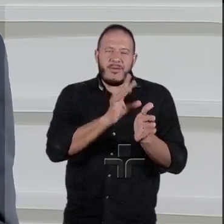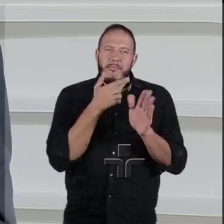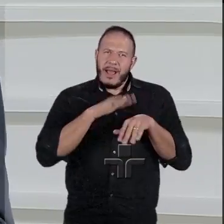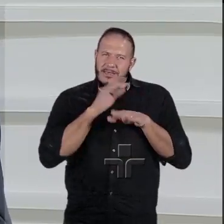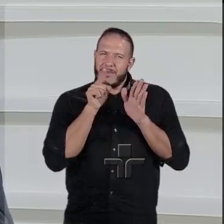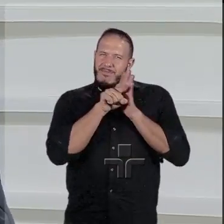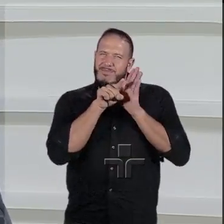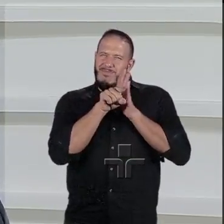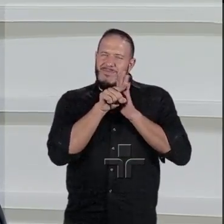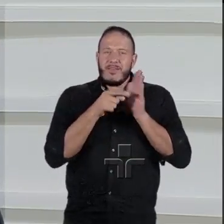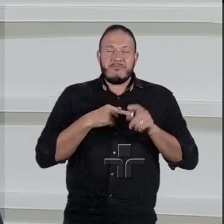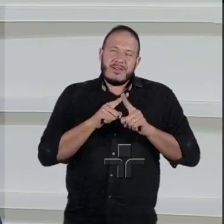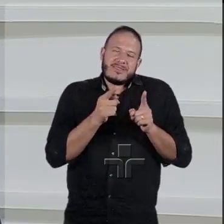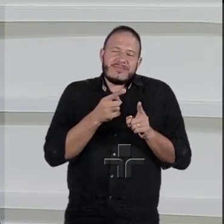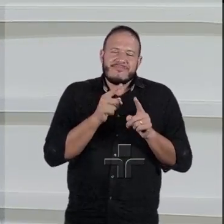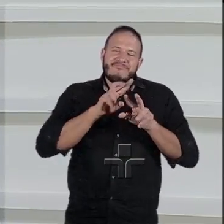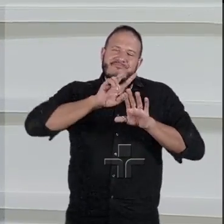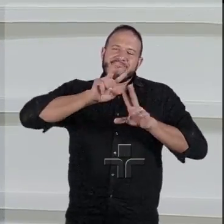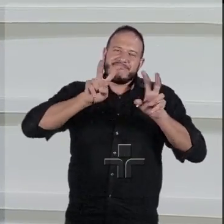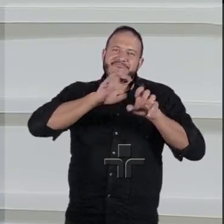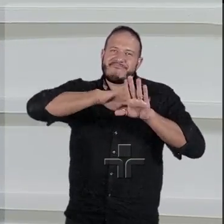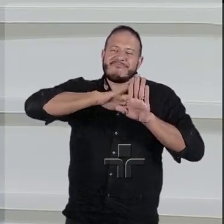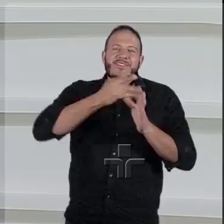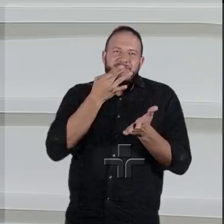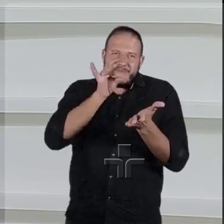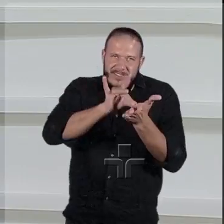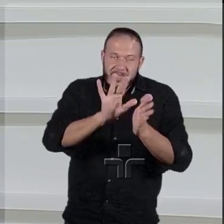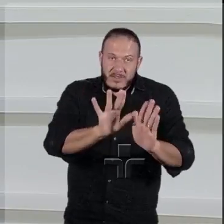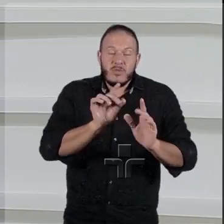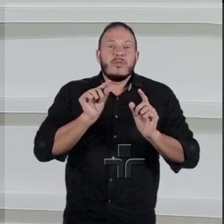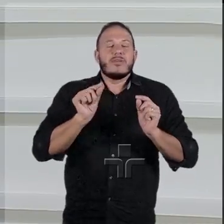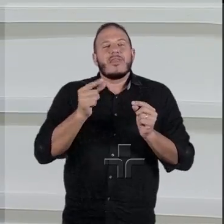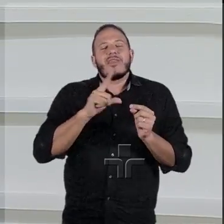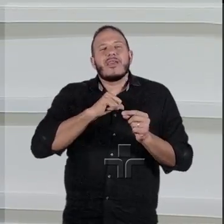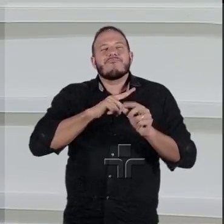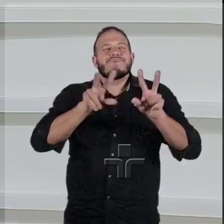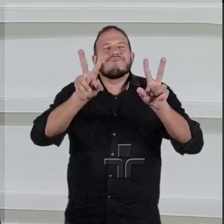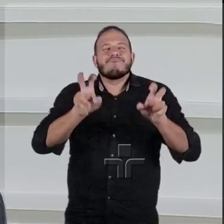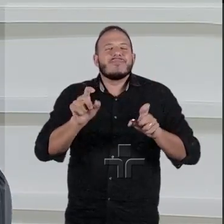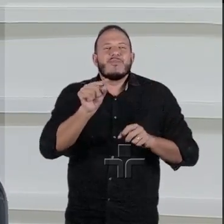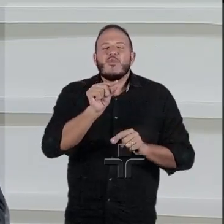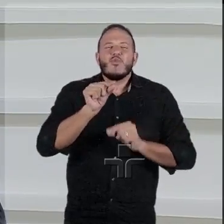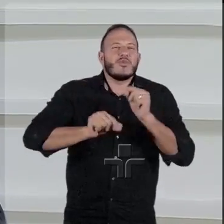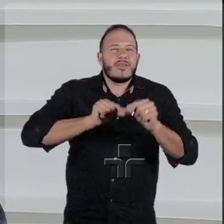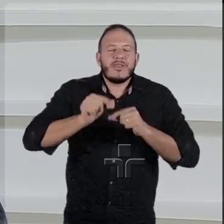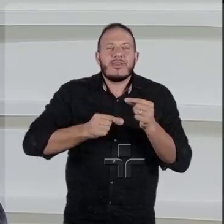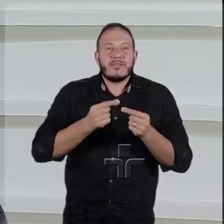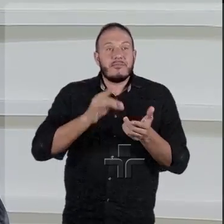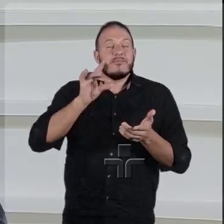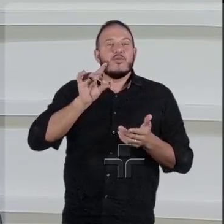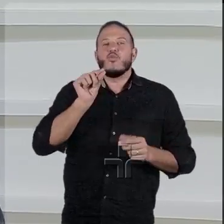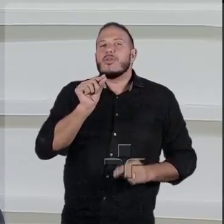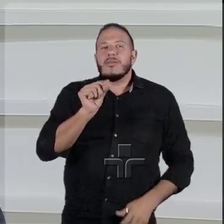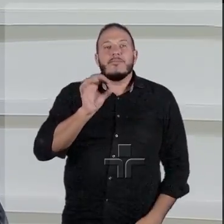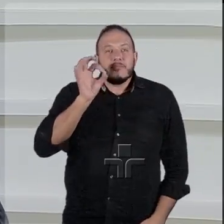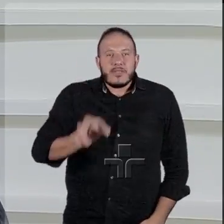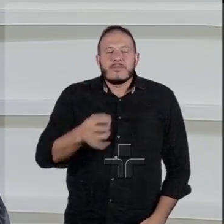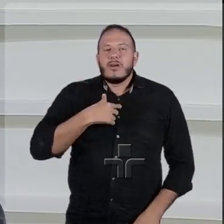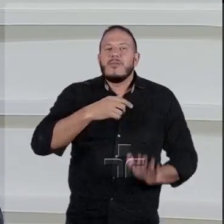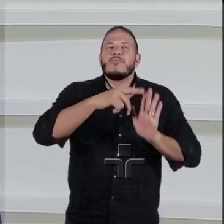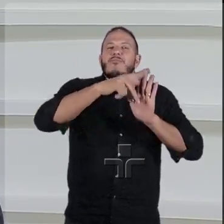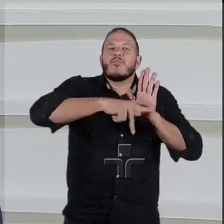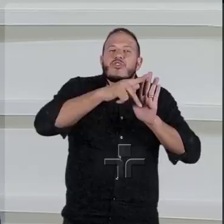afirmando, há uma questão que é o que seria um projeto